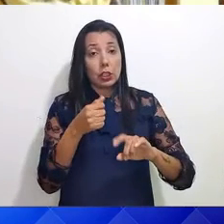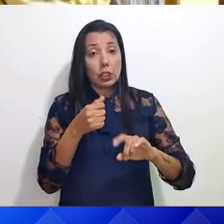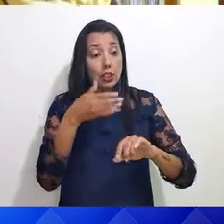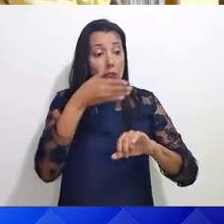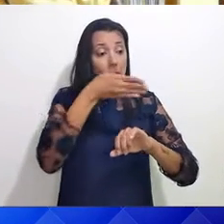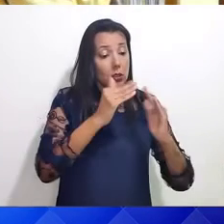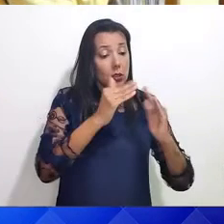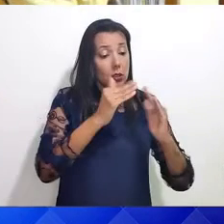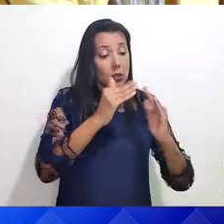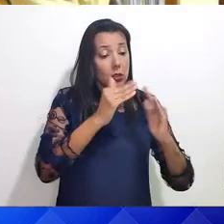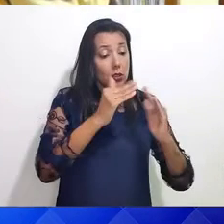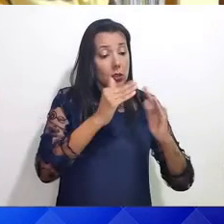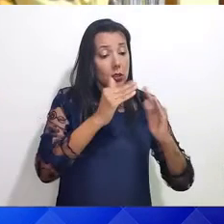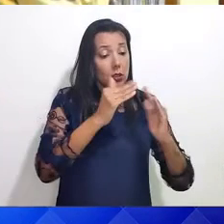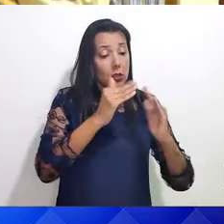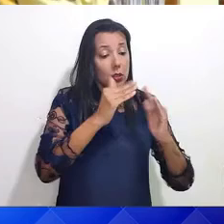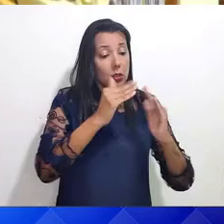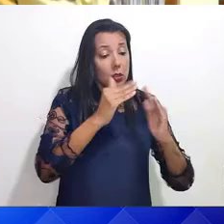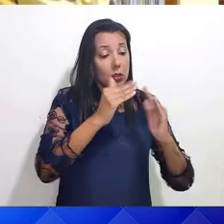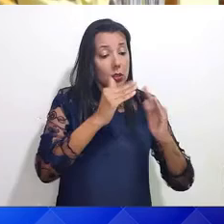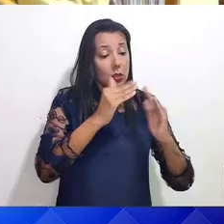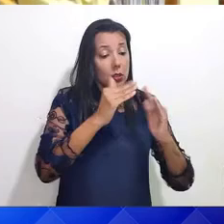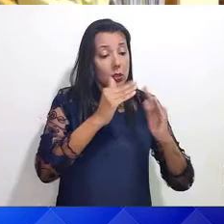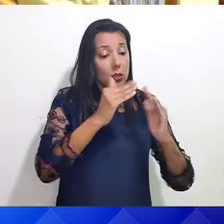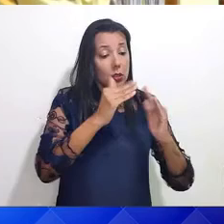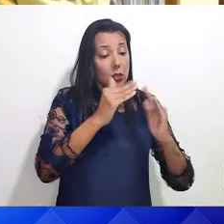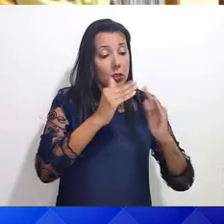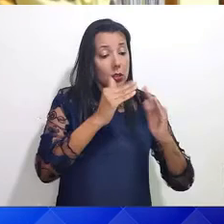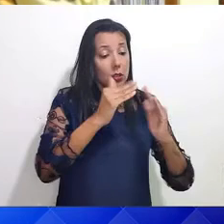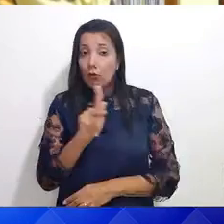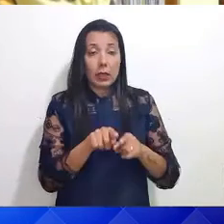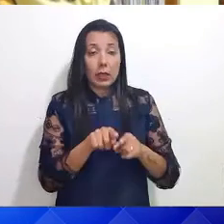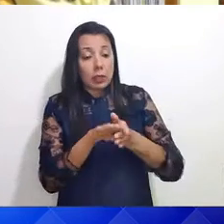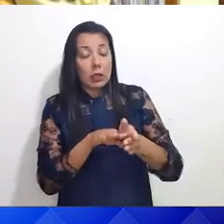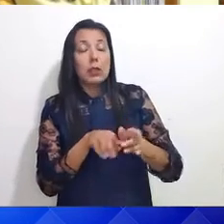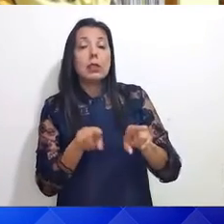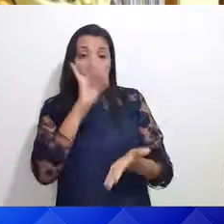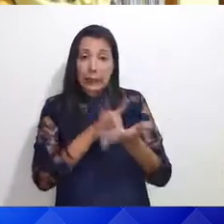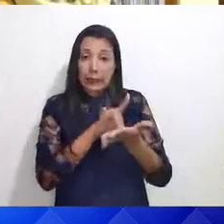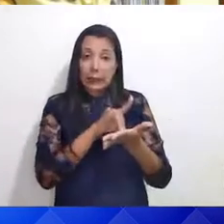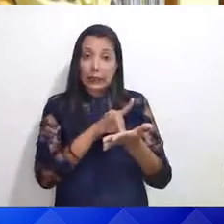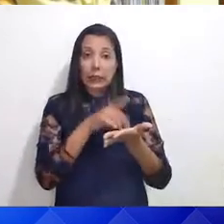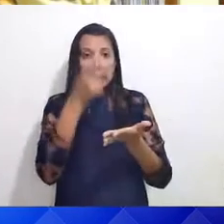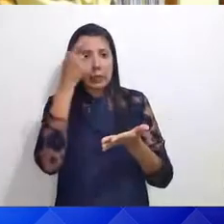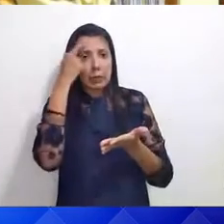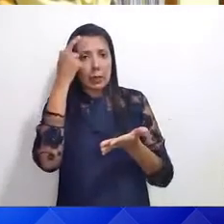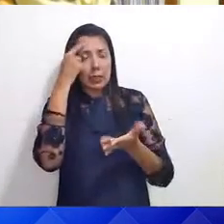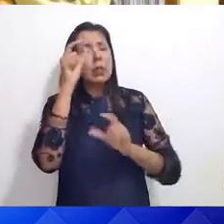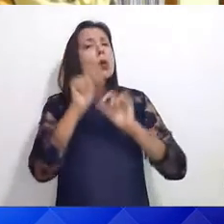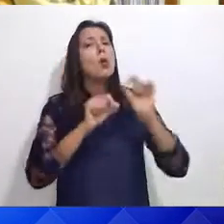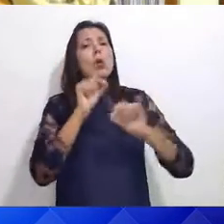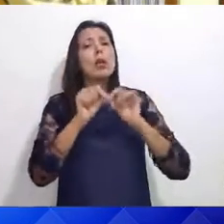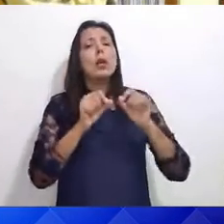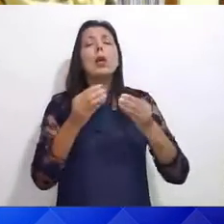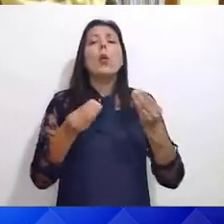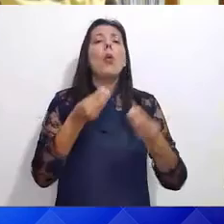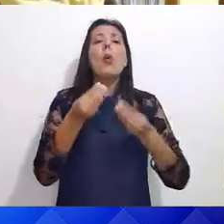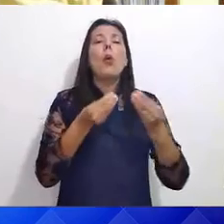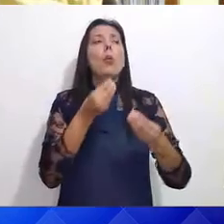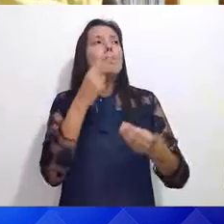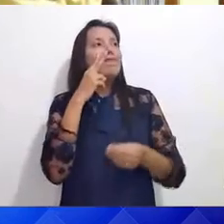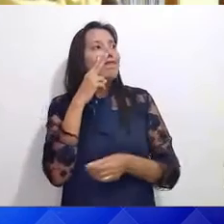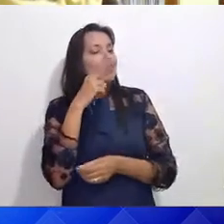assistindo agora, eu tenho certeza que o que passa na cabeça deles é o seguinte: como identificar que o aluno está passando por